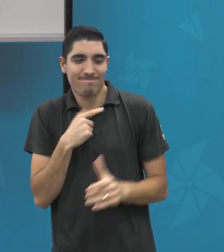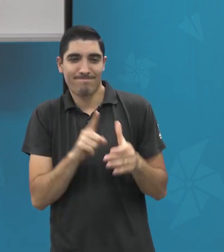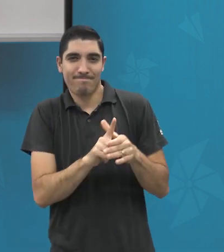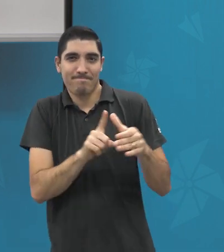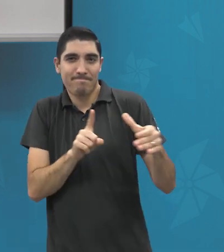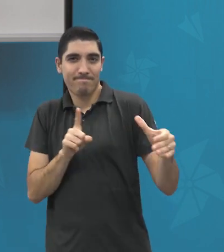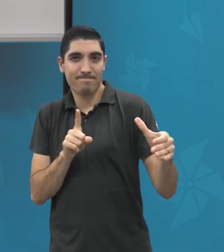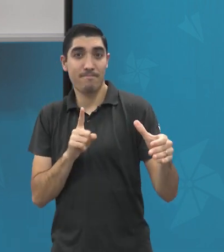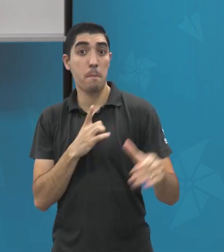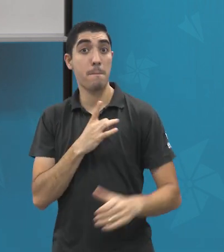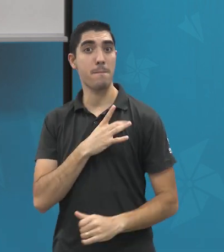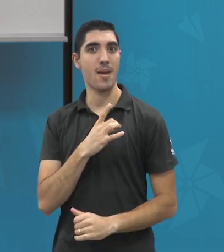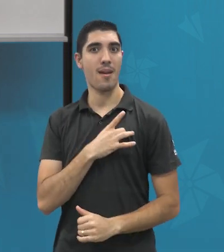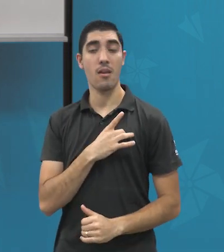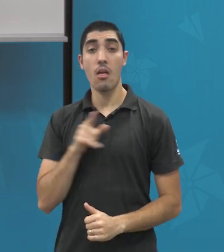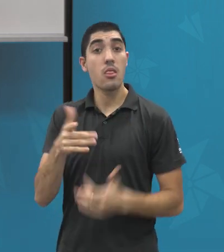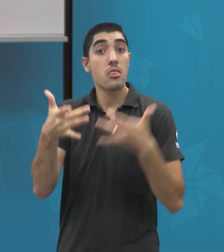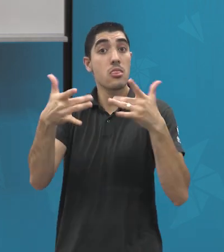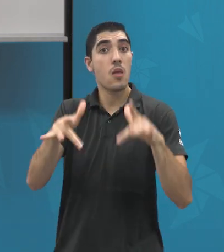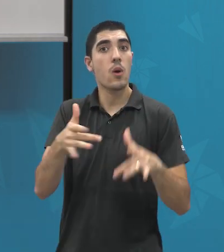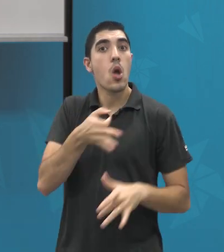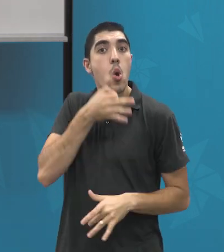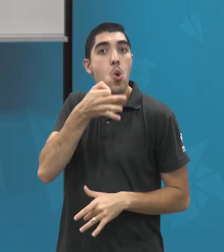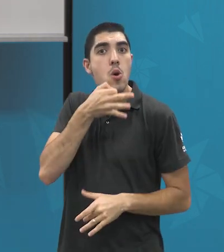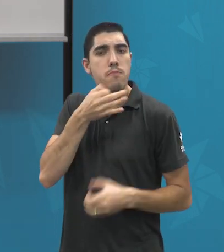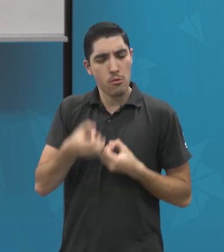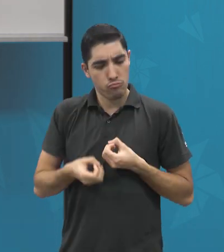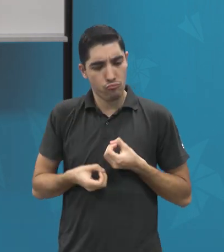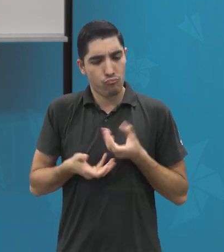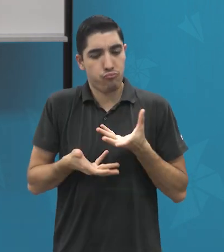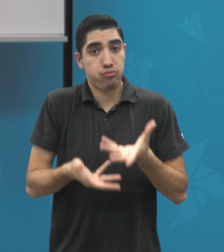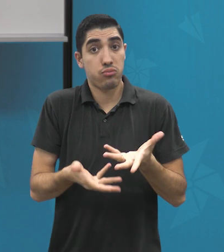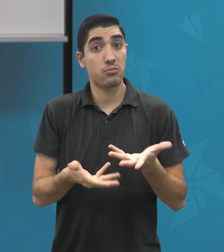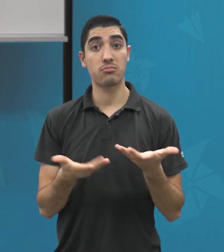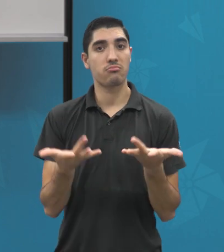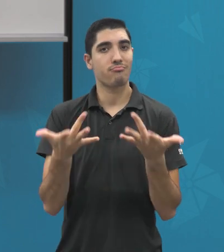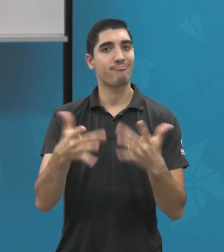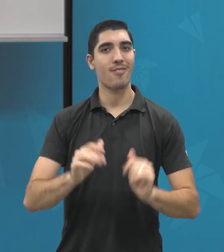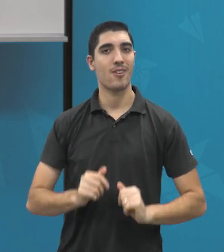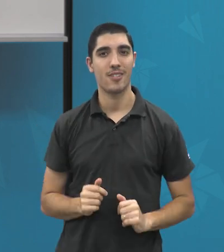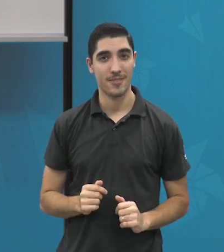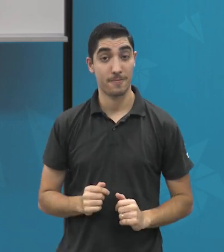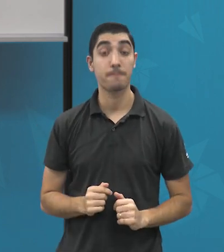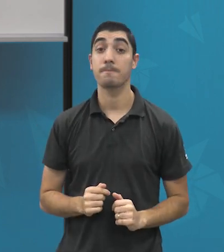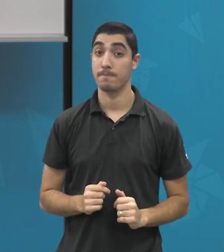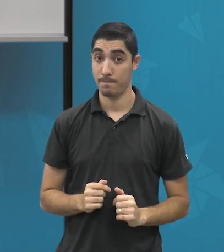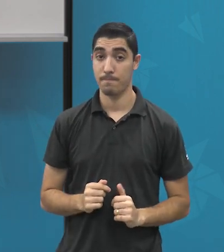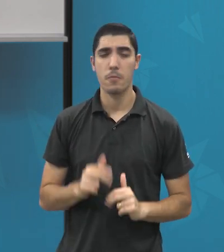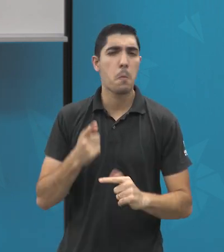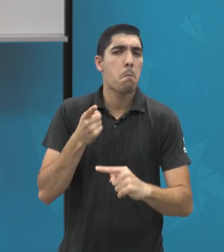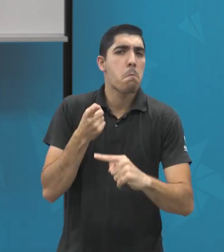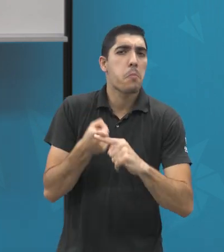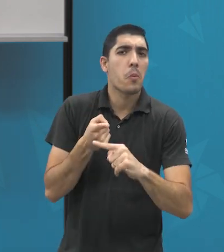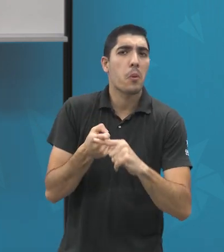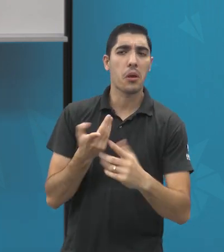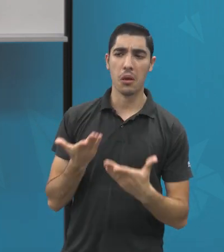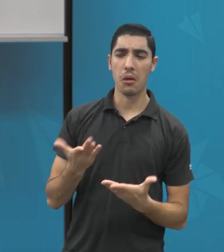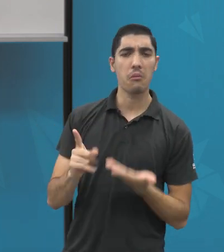desejo, muitas vezes, de expor a opinião dela. E isso tem muito a